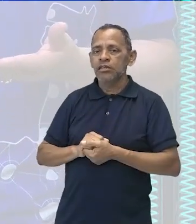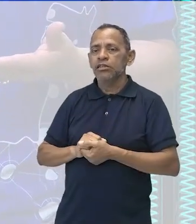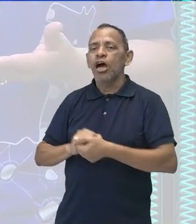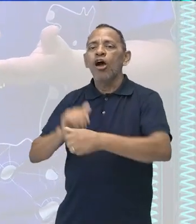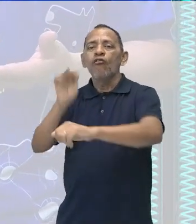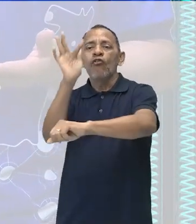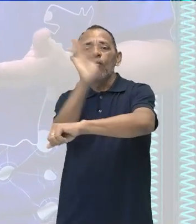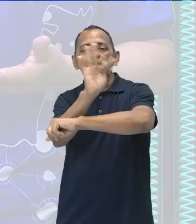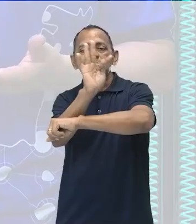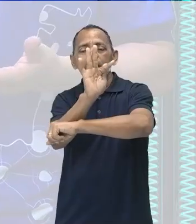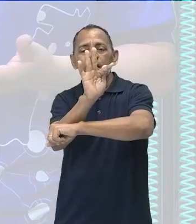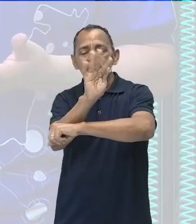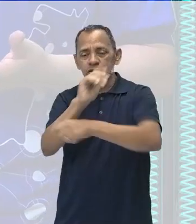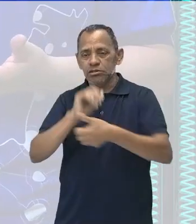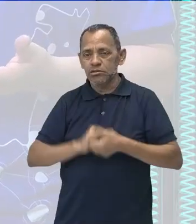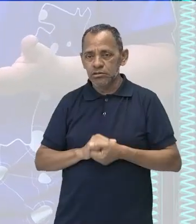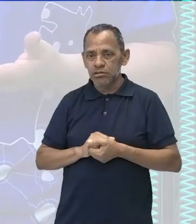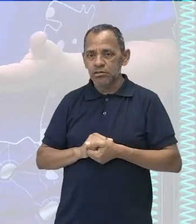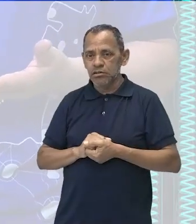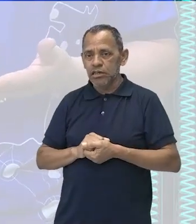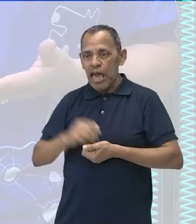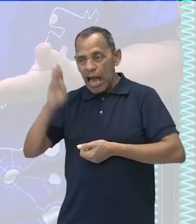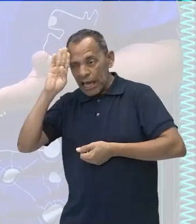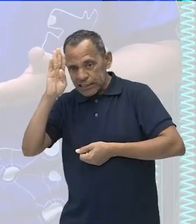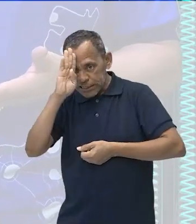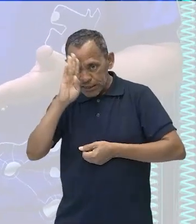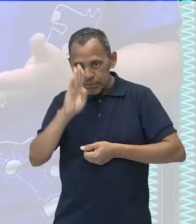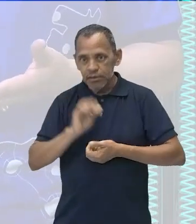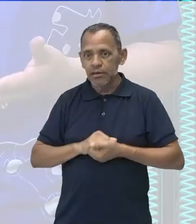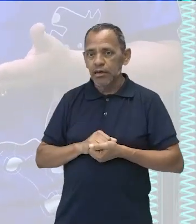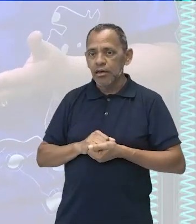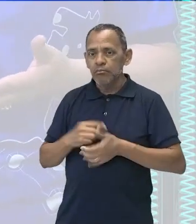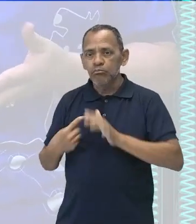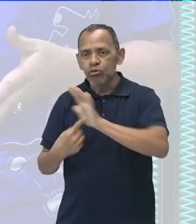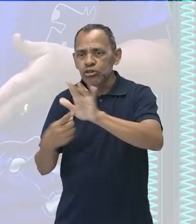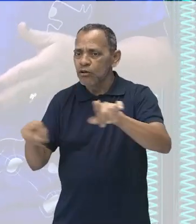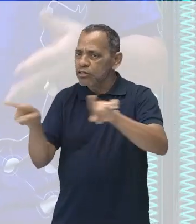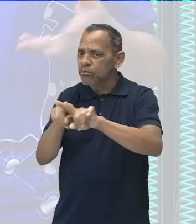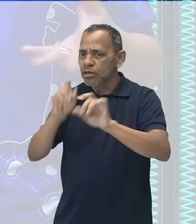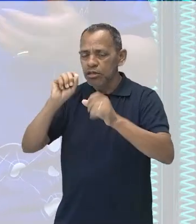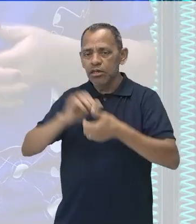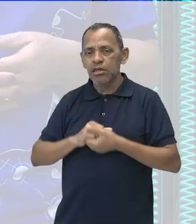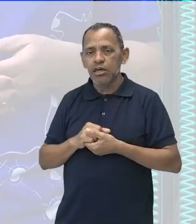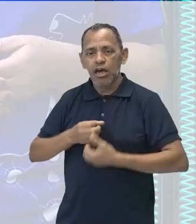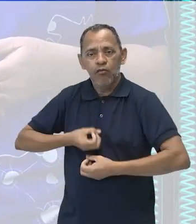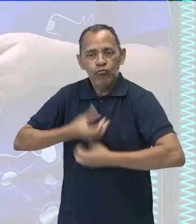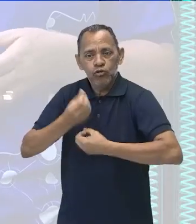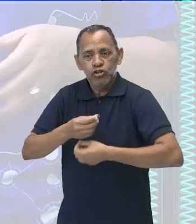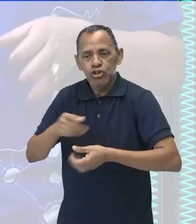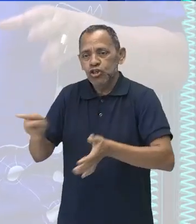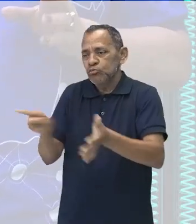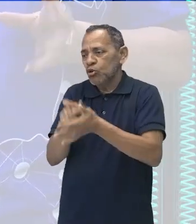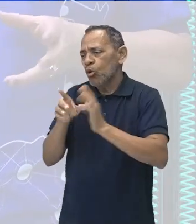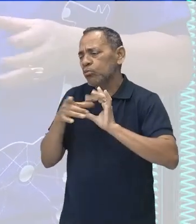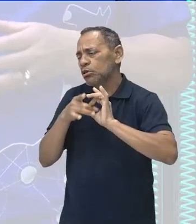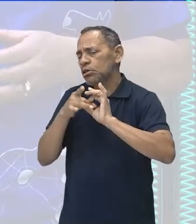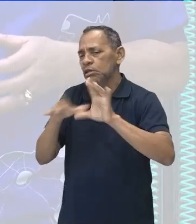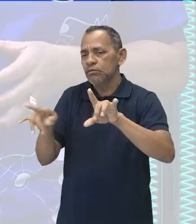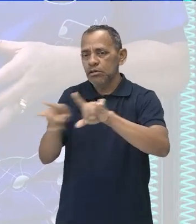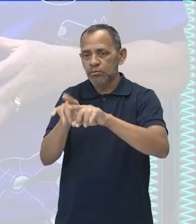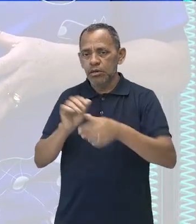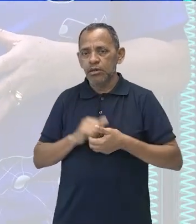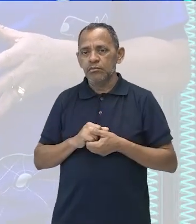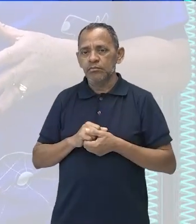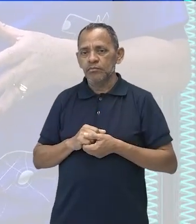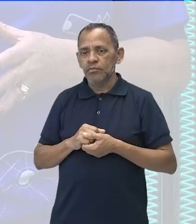mas continua que a arte continua expressando os sentimentos e beleza, não é isso? Então, a dança moderna desafia a